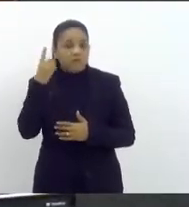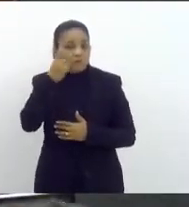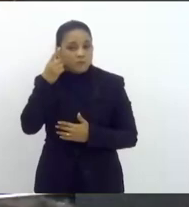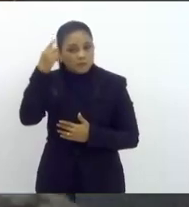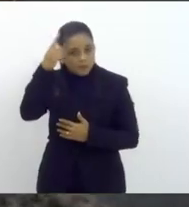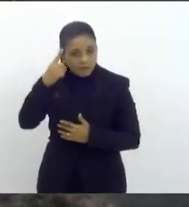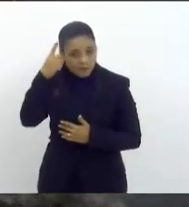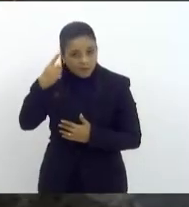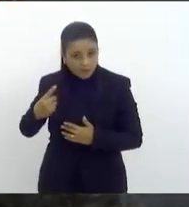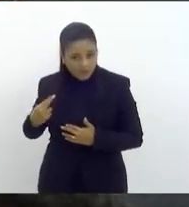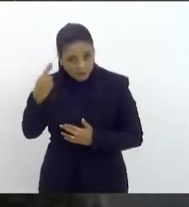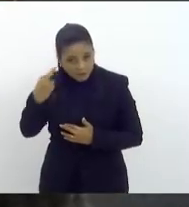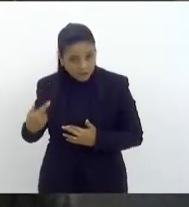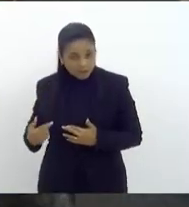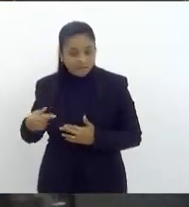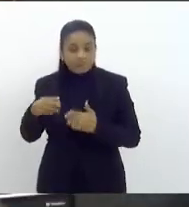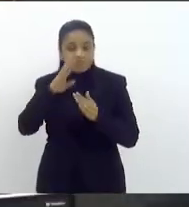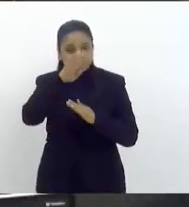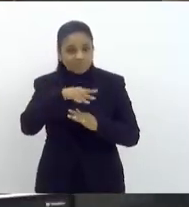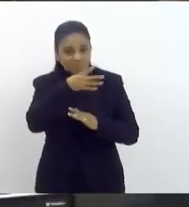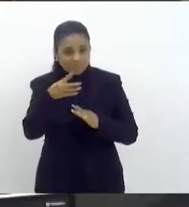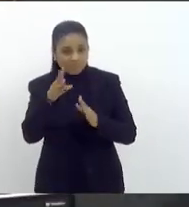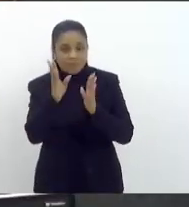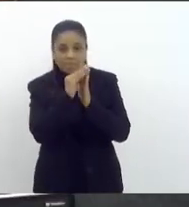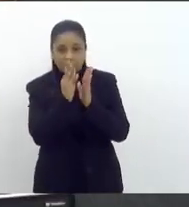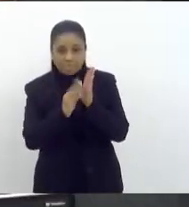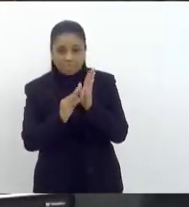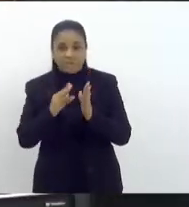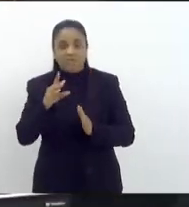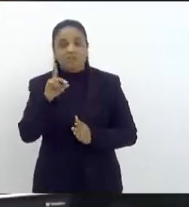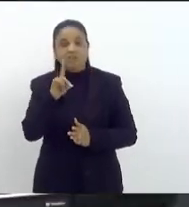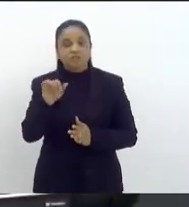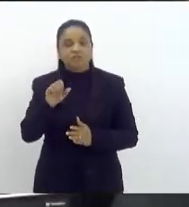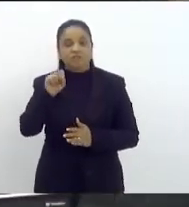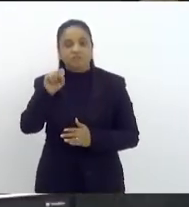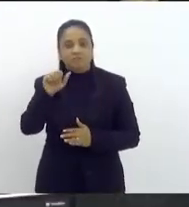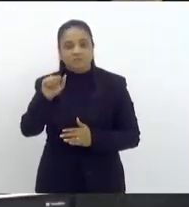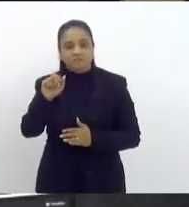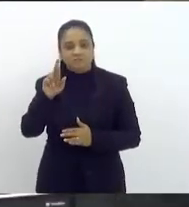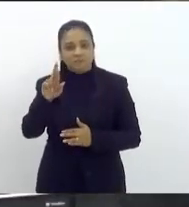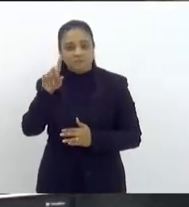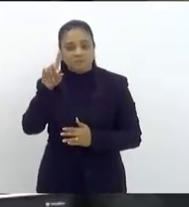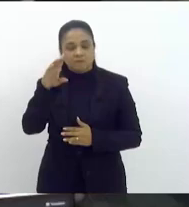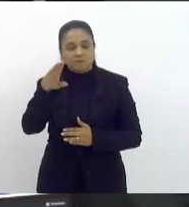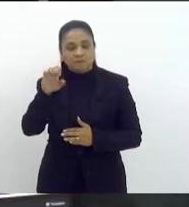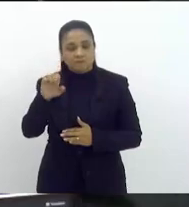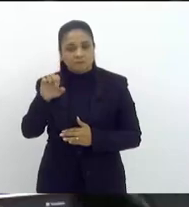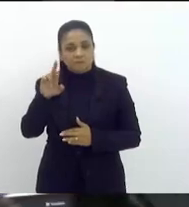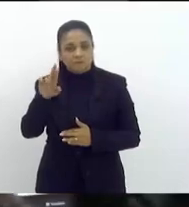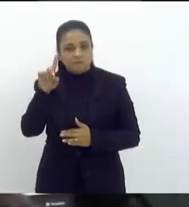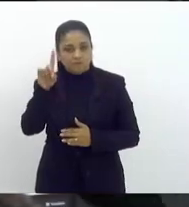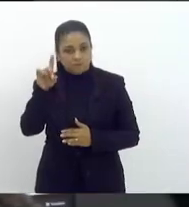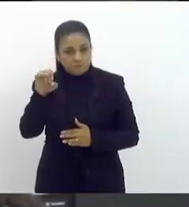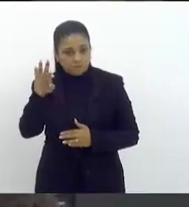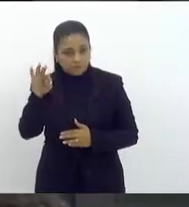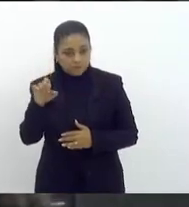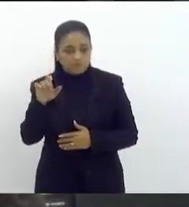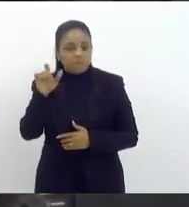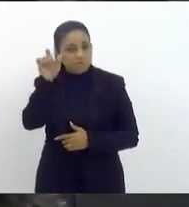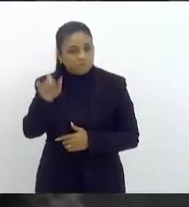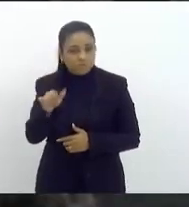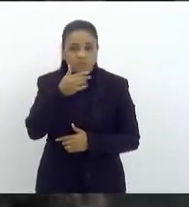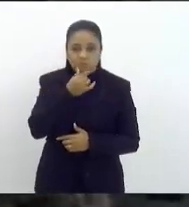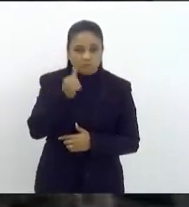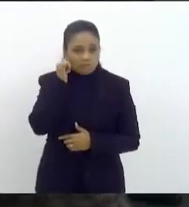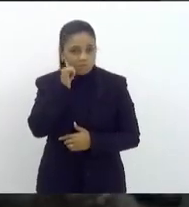inclui no calendário dia dos sacerdotes sacerdotisa de matriz africana quer dizer que eu voto também sempre